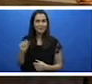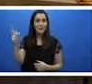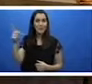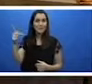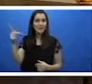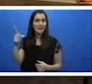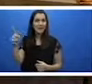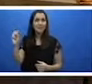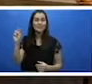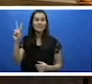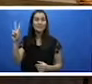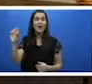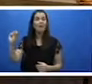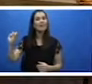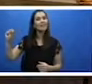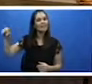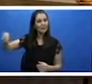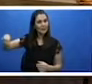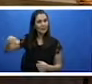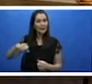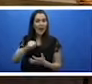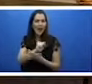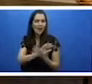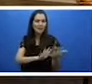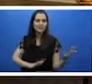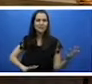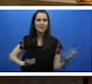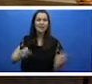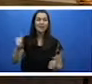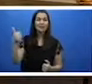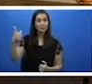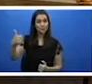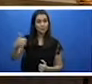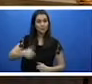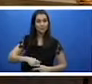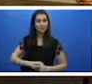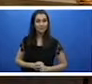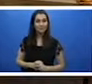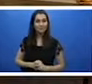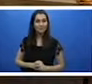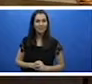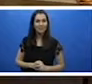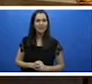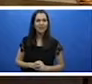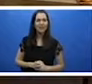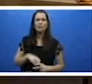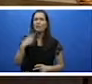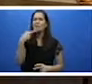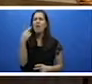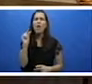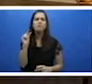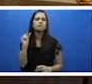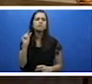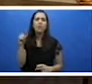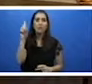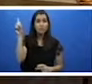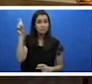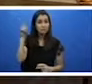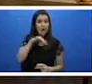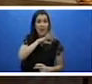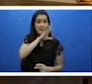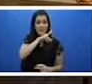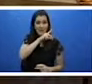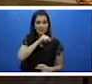289, atividade 1. Nós vamos falar um pouquinho sobre estes animais. Olha,